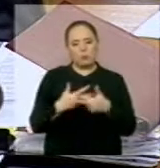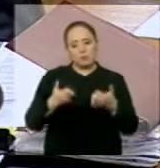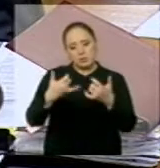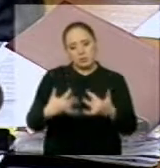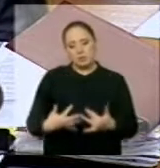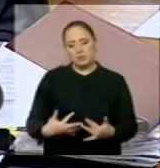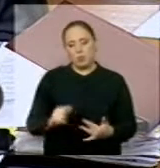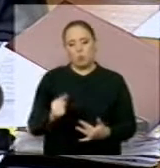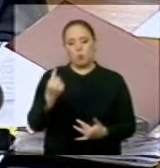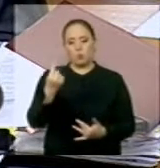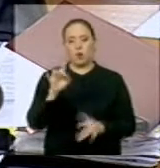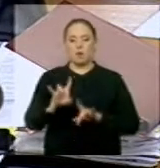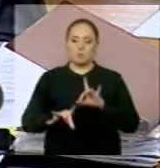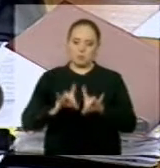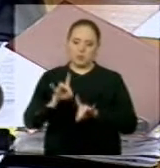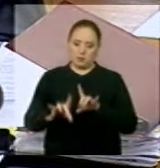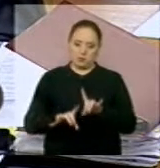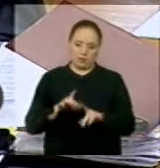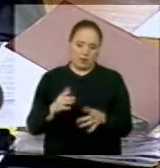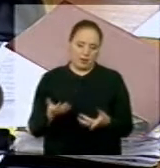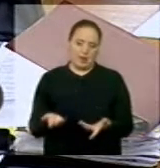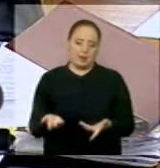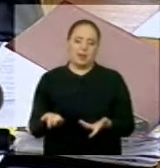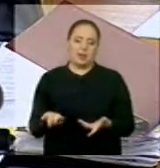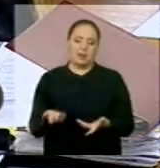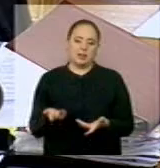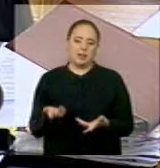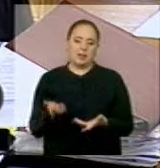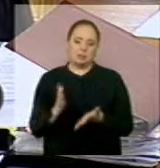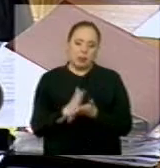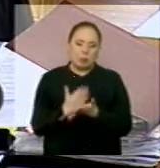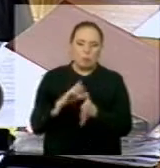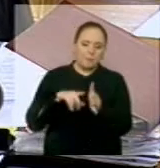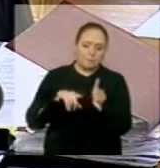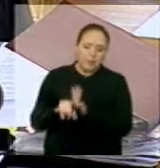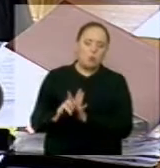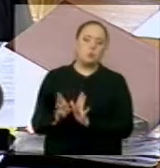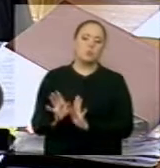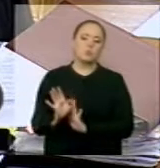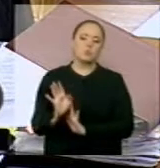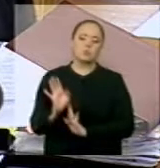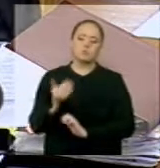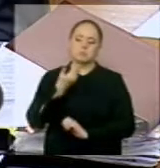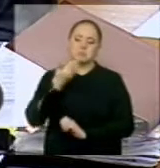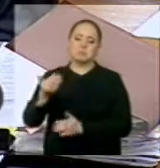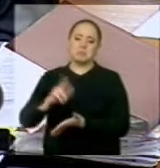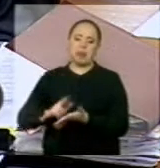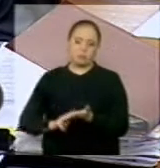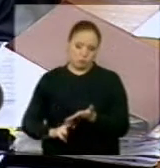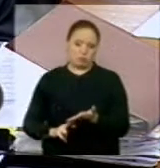mais específica aqui e algumas indagações, se sua excelência o relator me permitir, ao